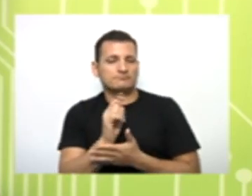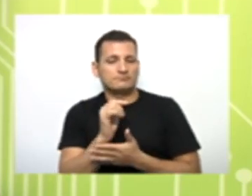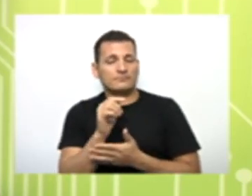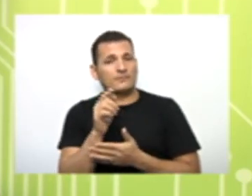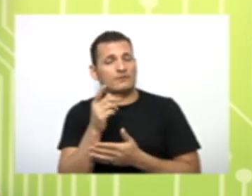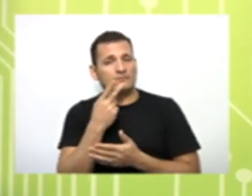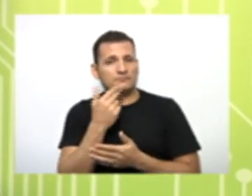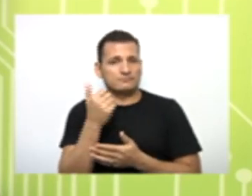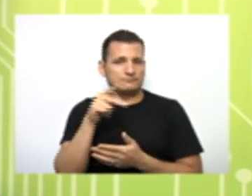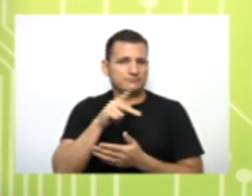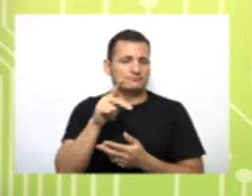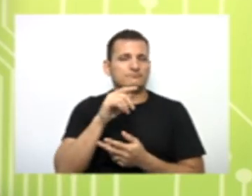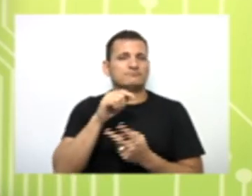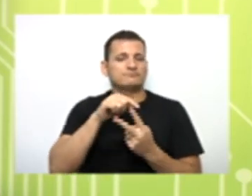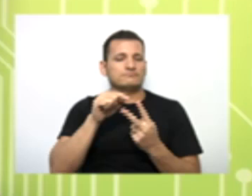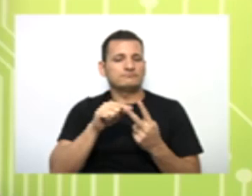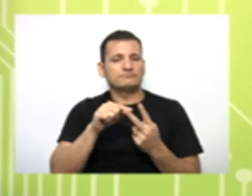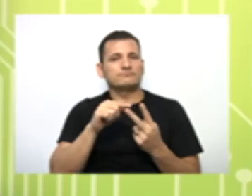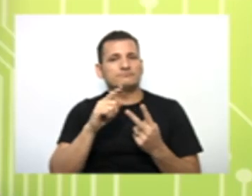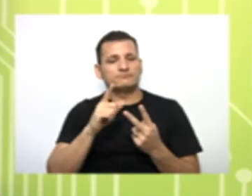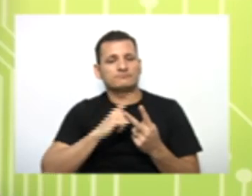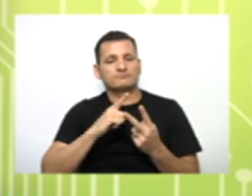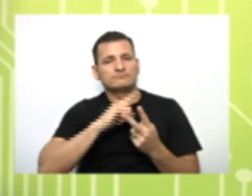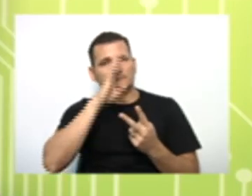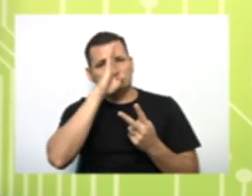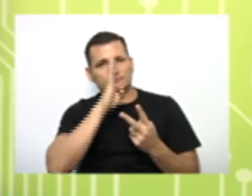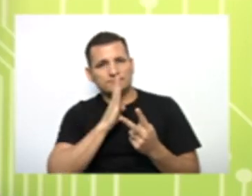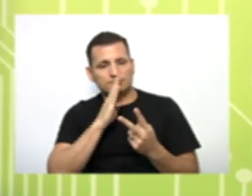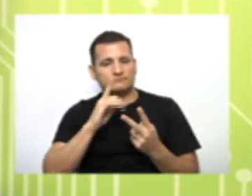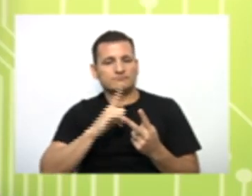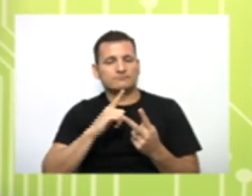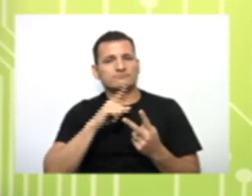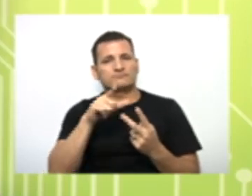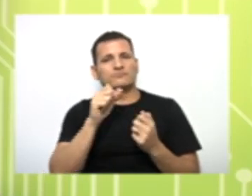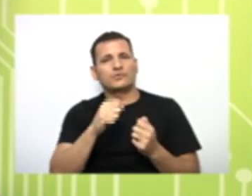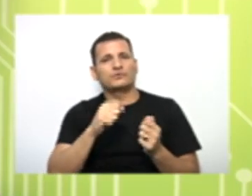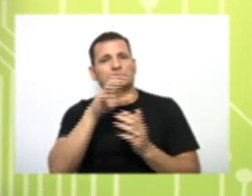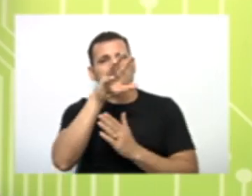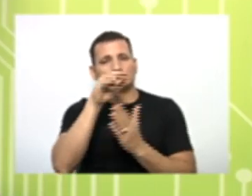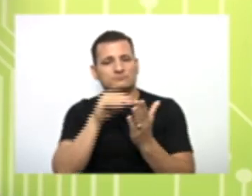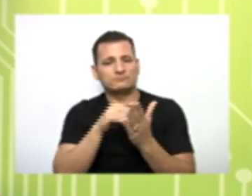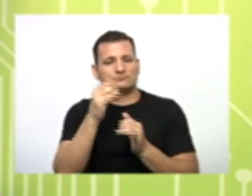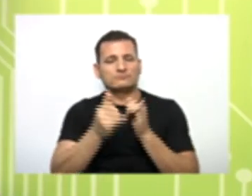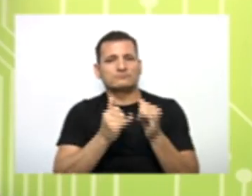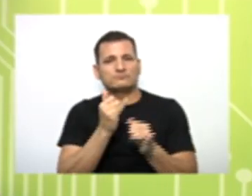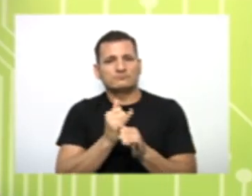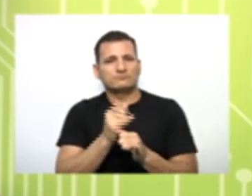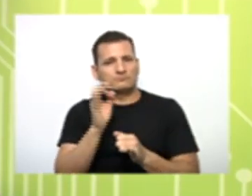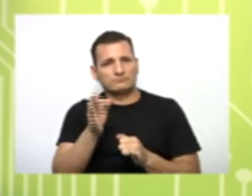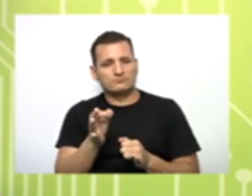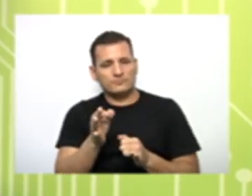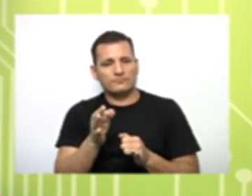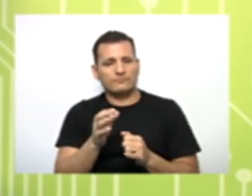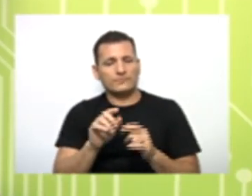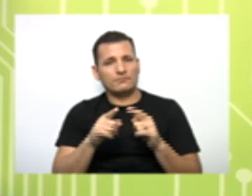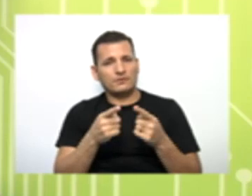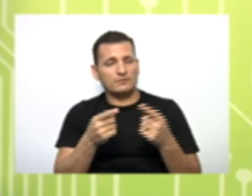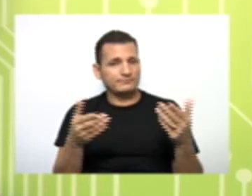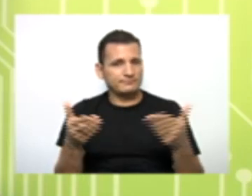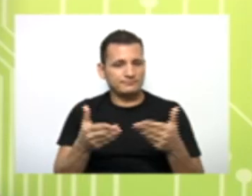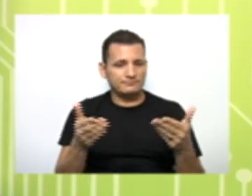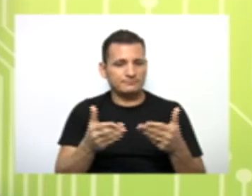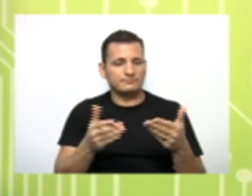que o professor falou tem a versão gratuita que você pode baixar na internet, certo? Mas por